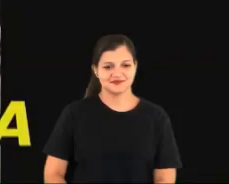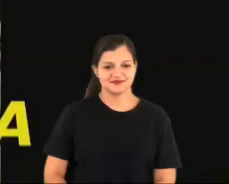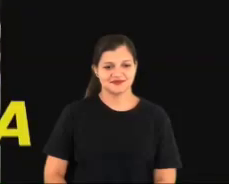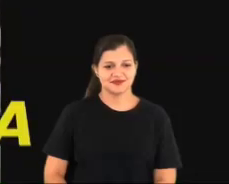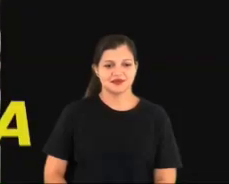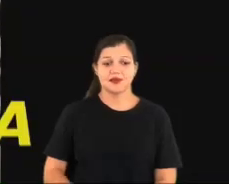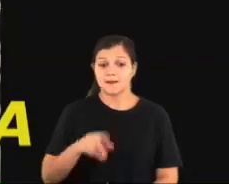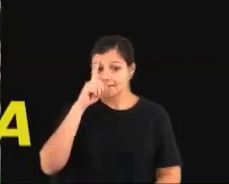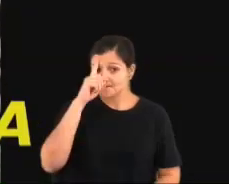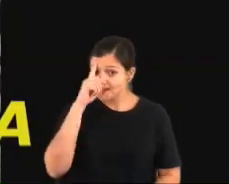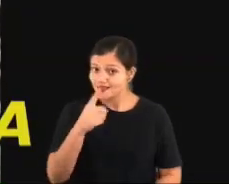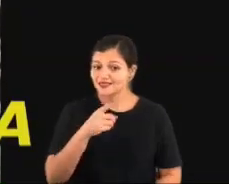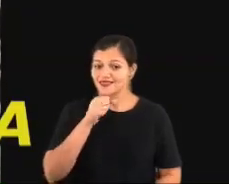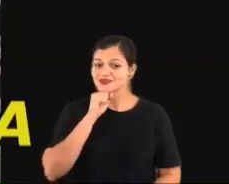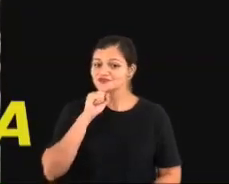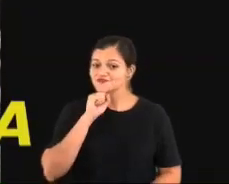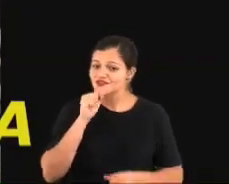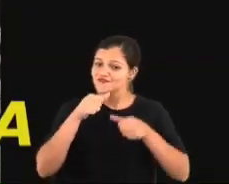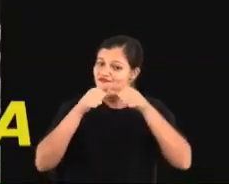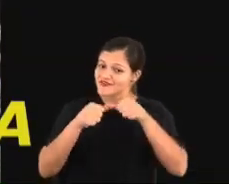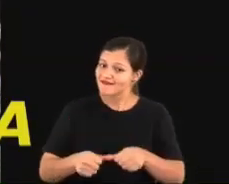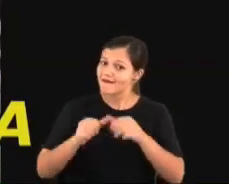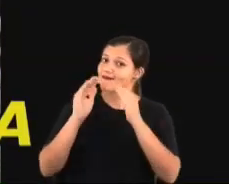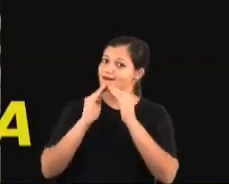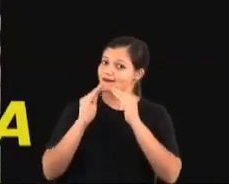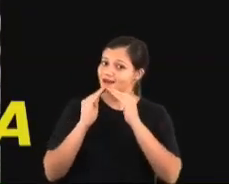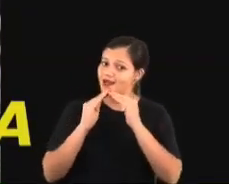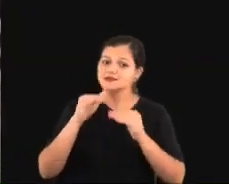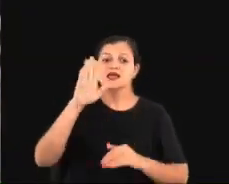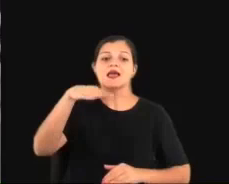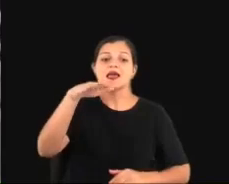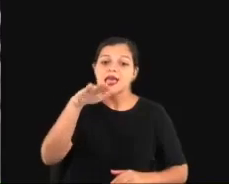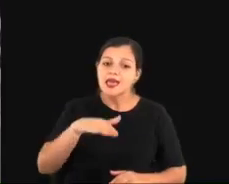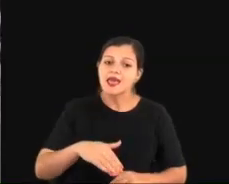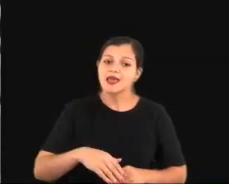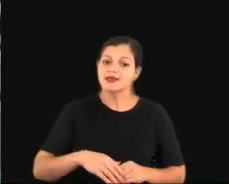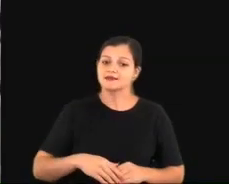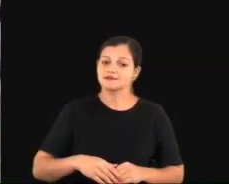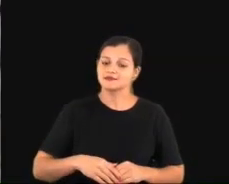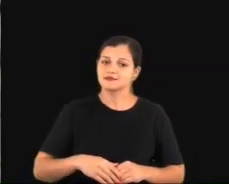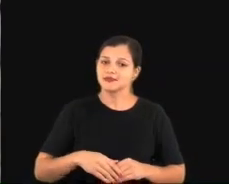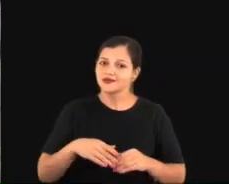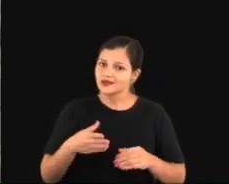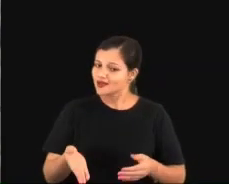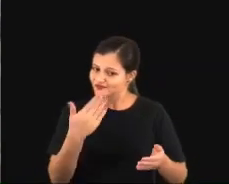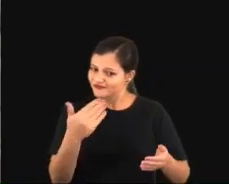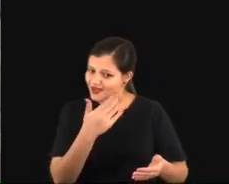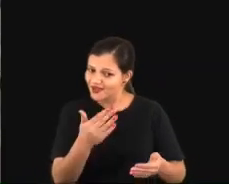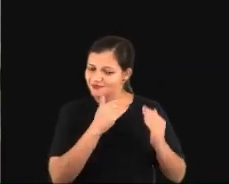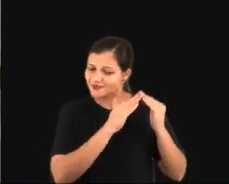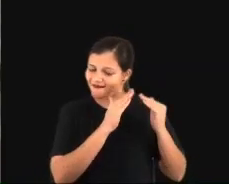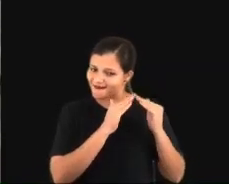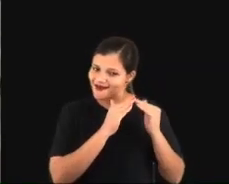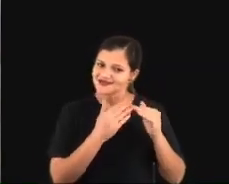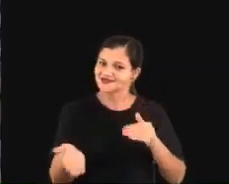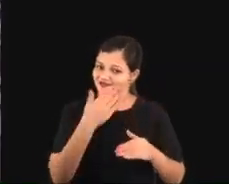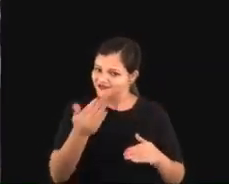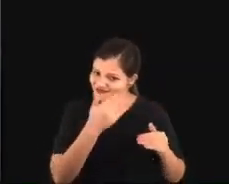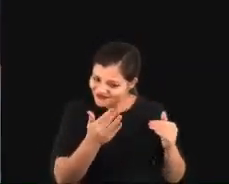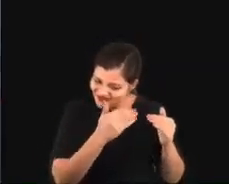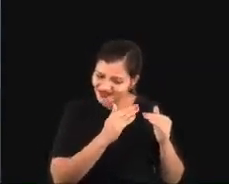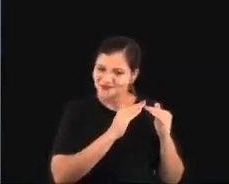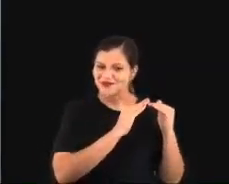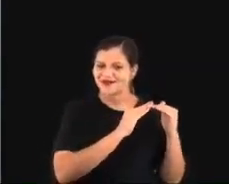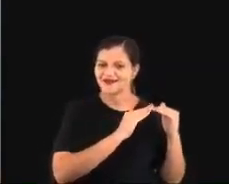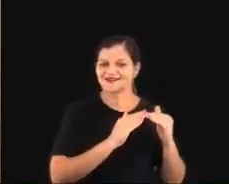Ei, teimoso, o que você tá fazendo aí? Ei, para quieto, entra. Entra,